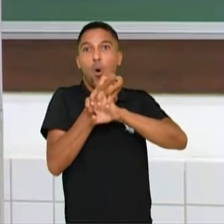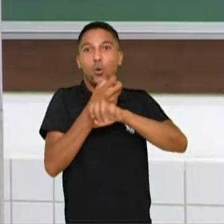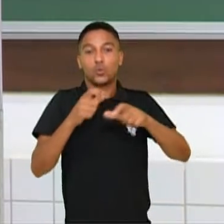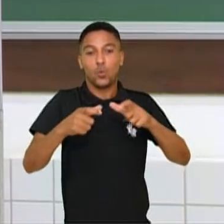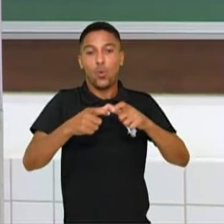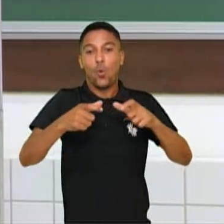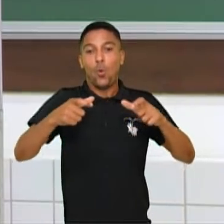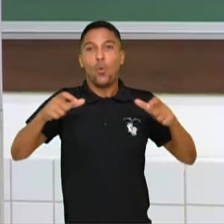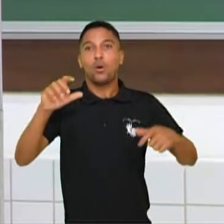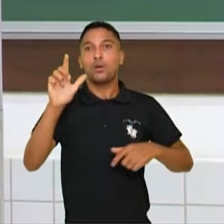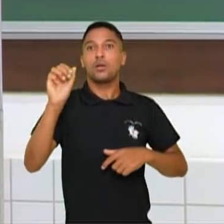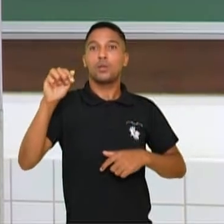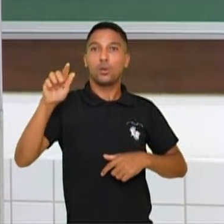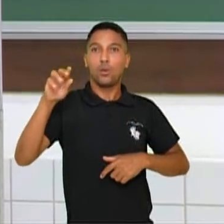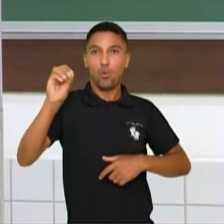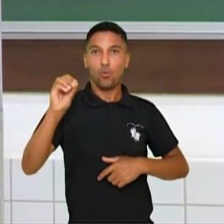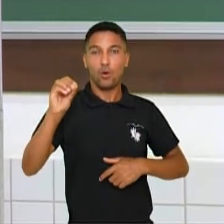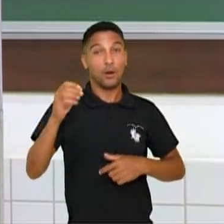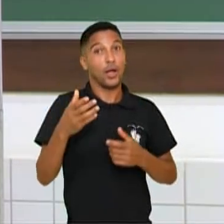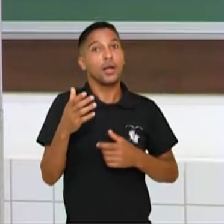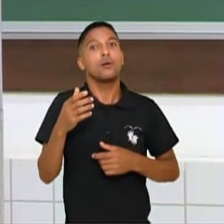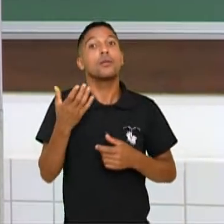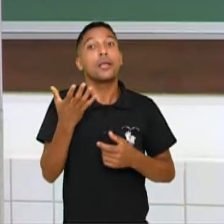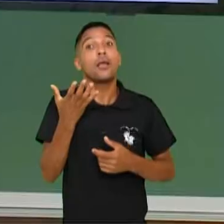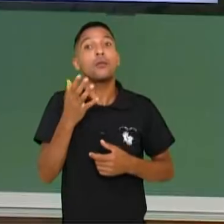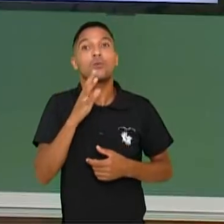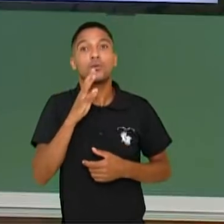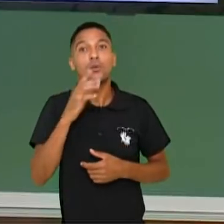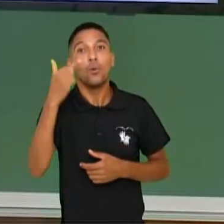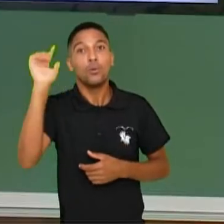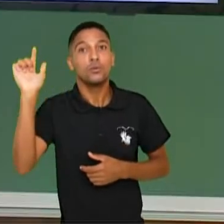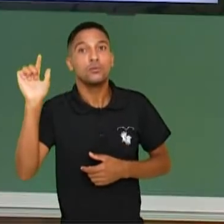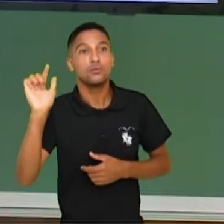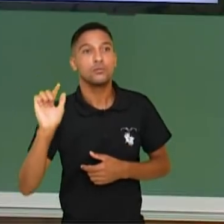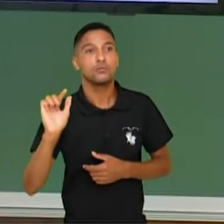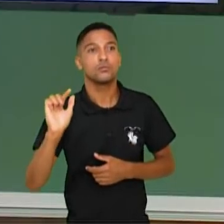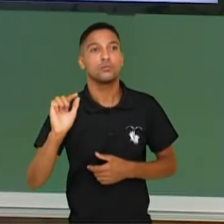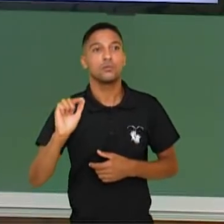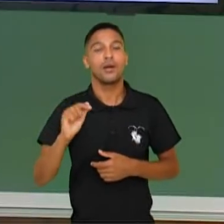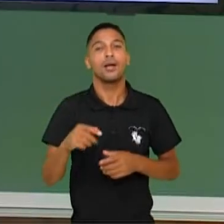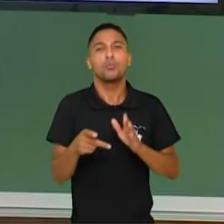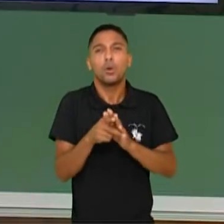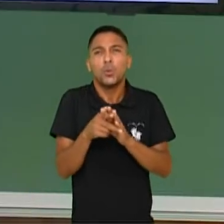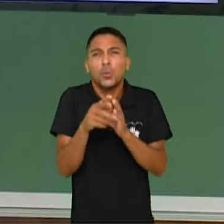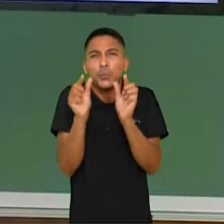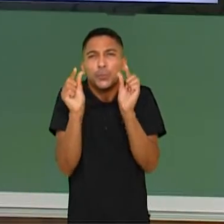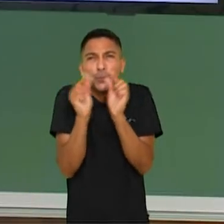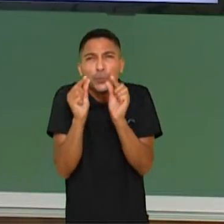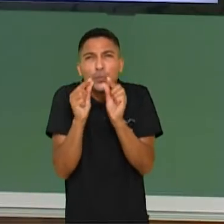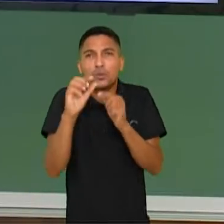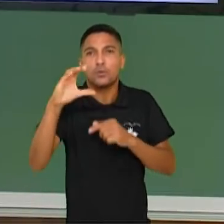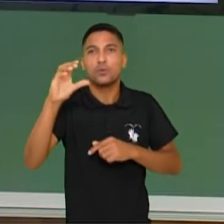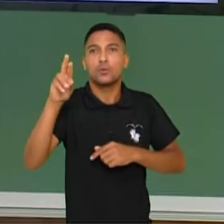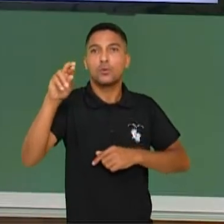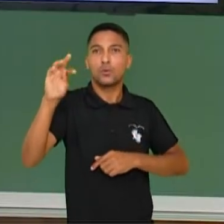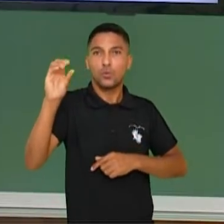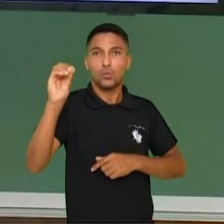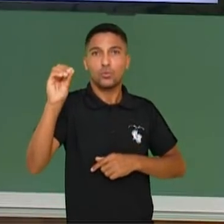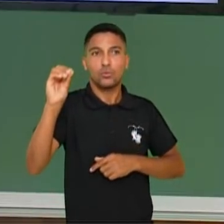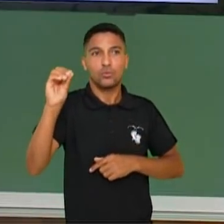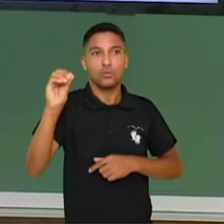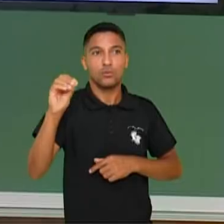dele. Quero conhecer os outros enquanto formato. Osso do tipo curto. Repara aqui na tela comigo.